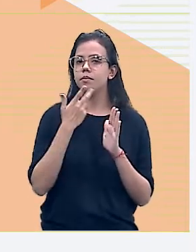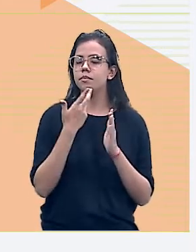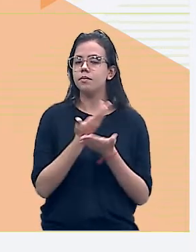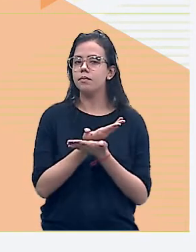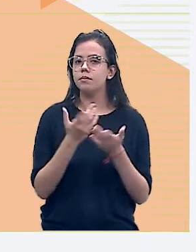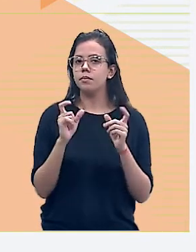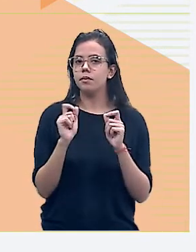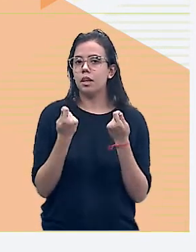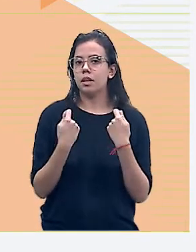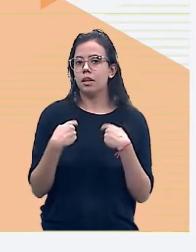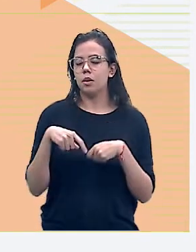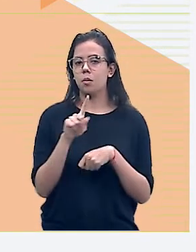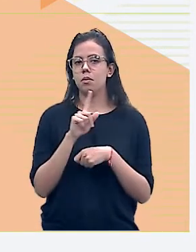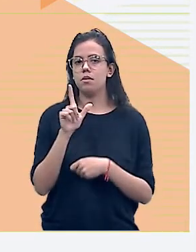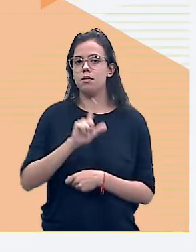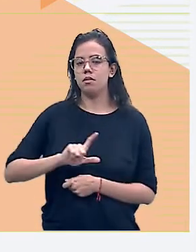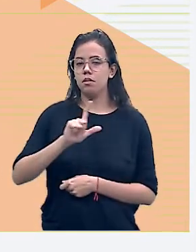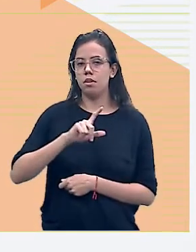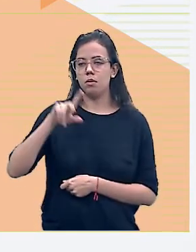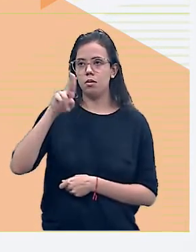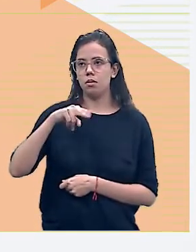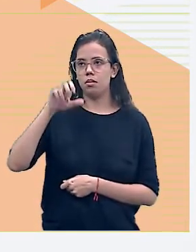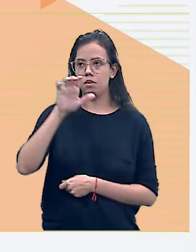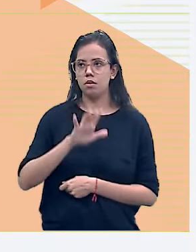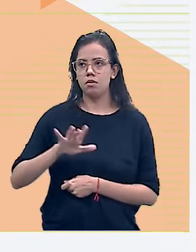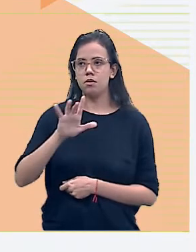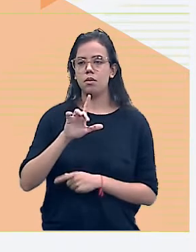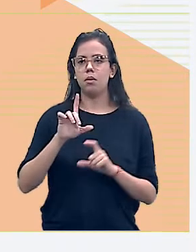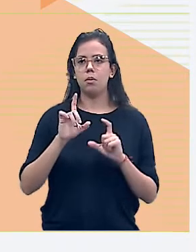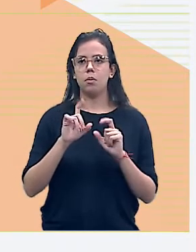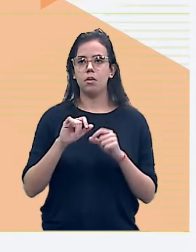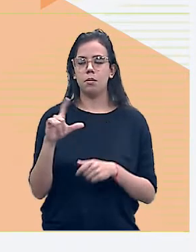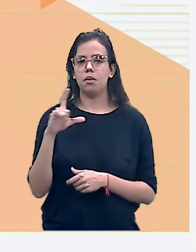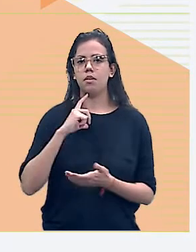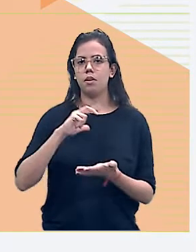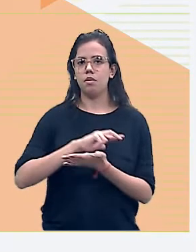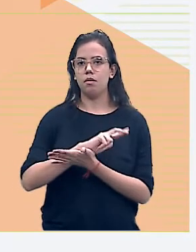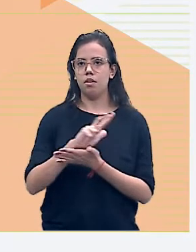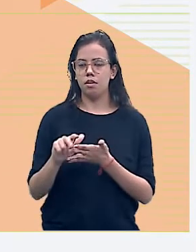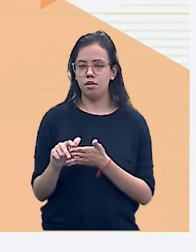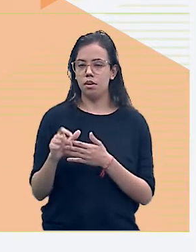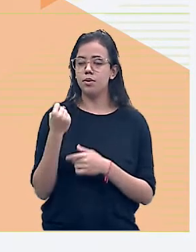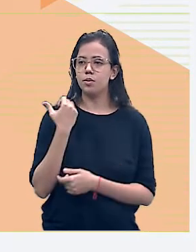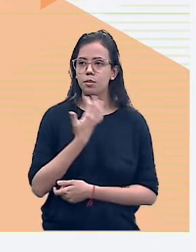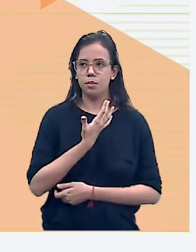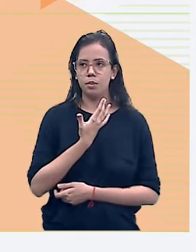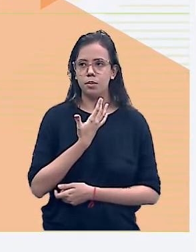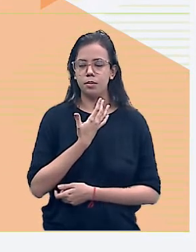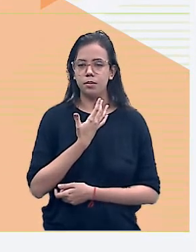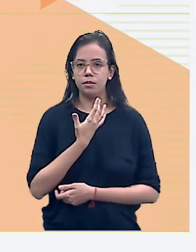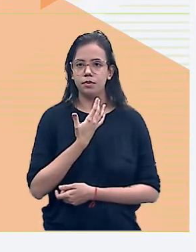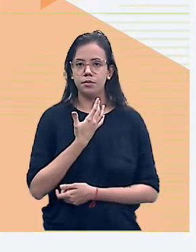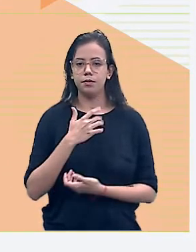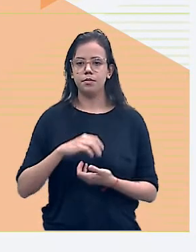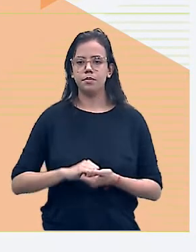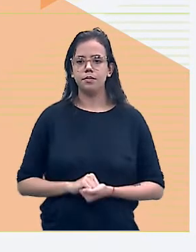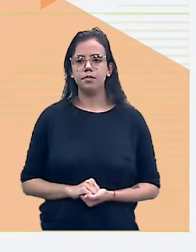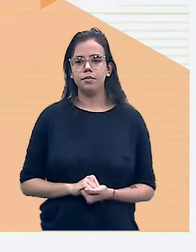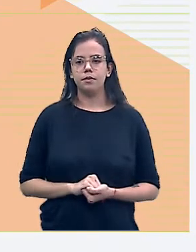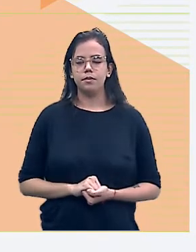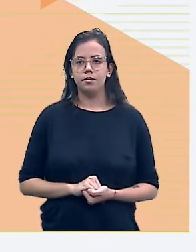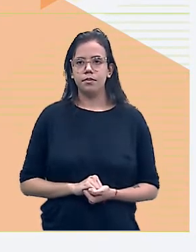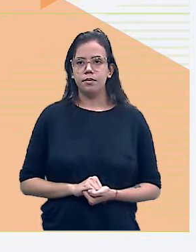vocês que não é necessário que seja literatura nacional para você ter um repertório produtivo isso não quer dizer